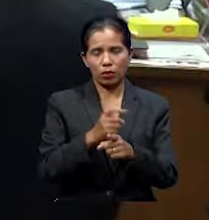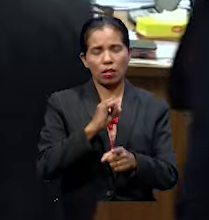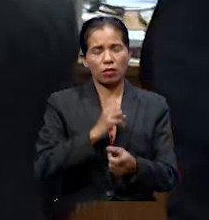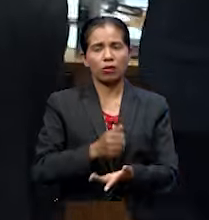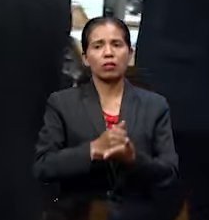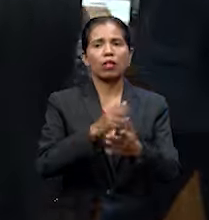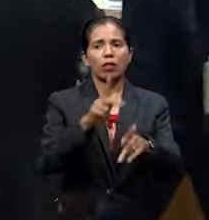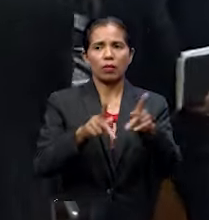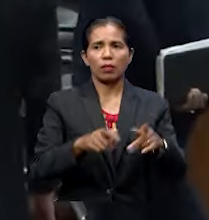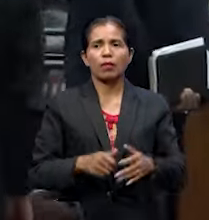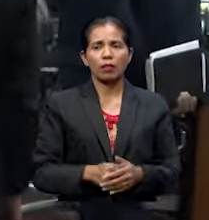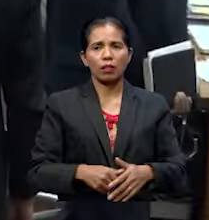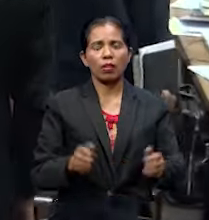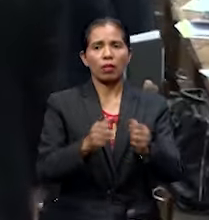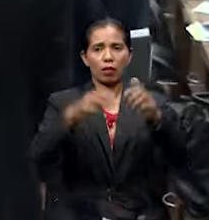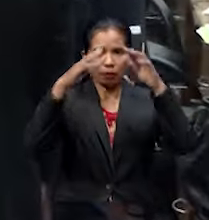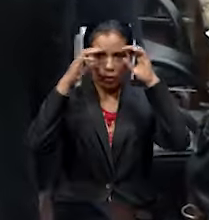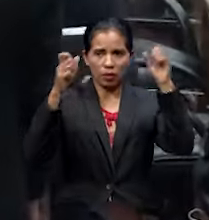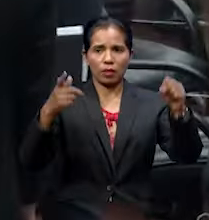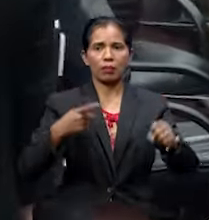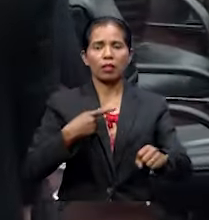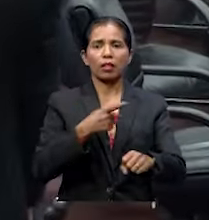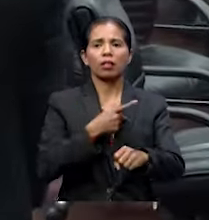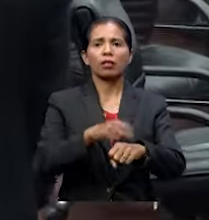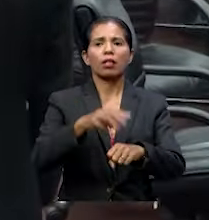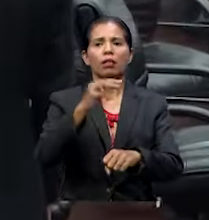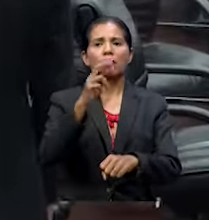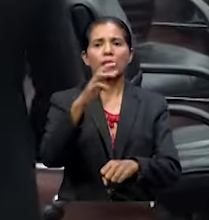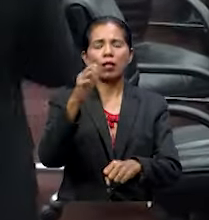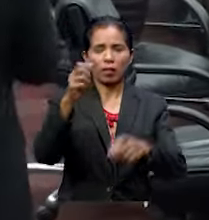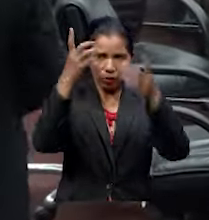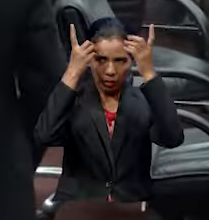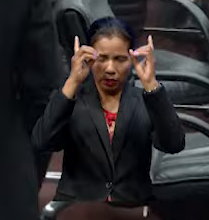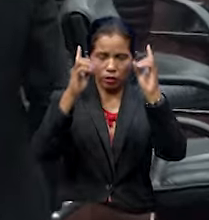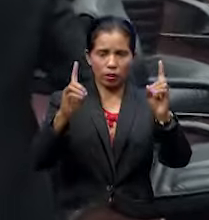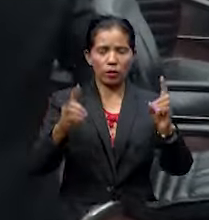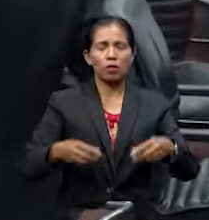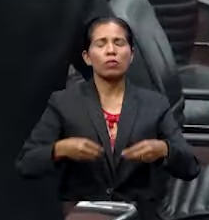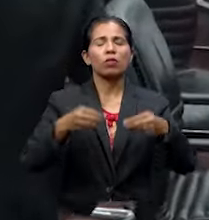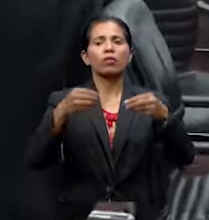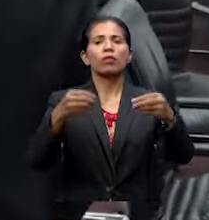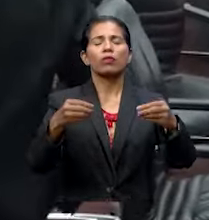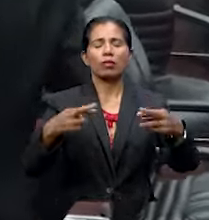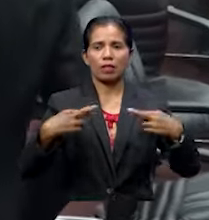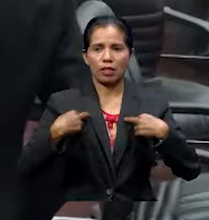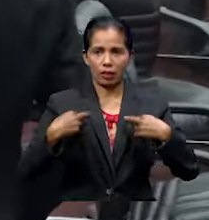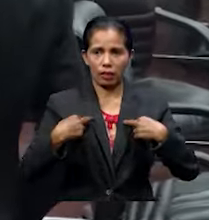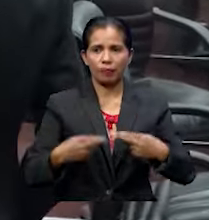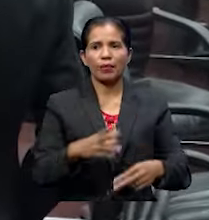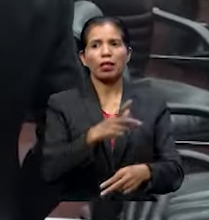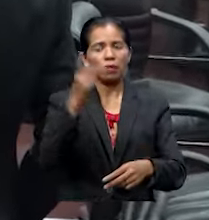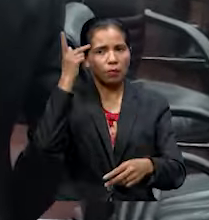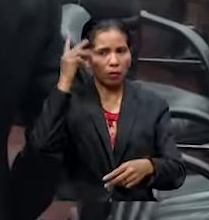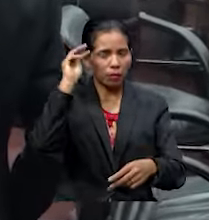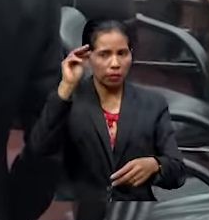O desentendimento, né, presidente do Parlamento Nacional, Maria Fernanda Lai, decide halo intervalo. Mas que não é, e a sessão intervalo,